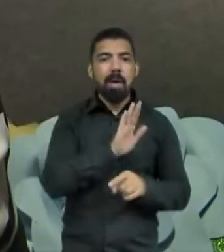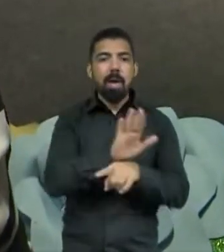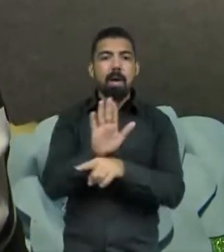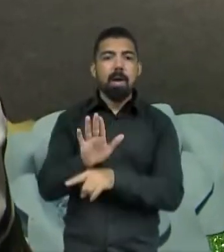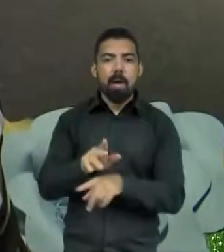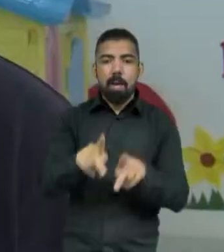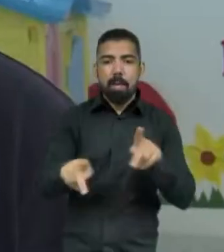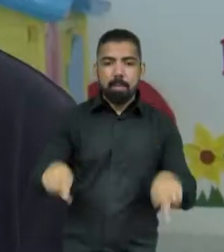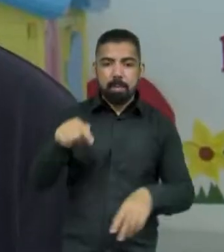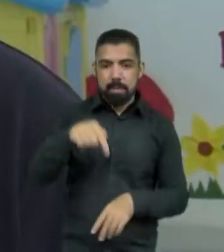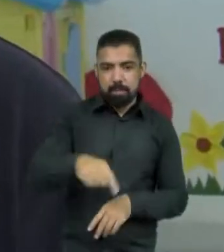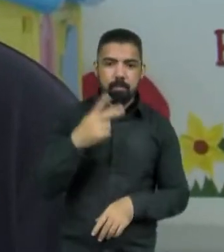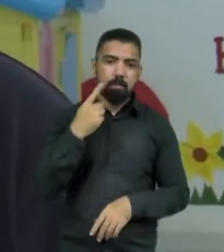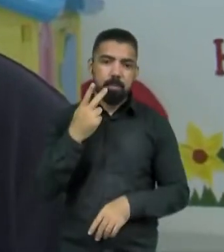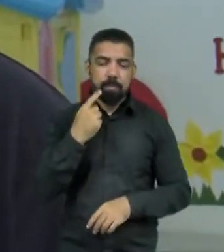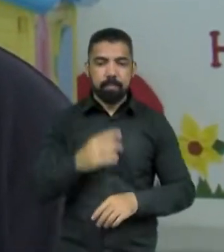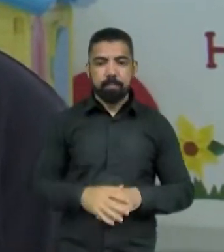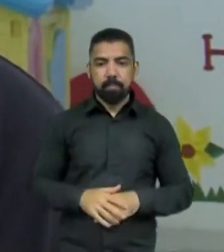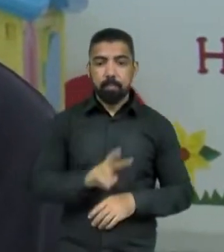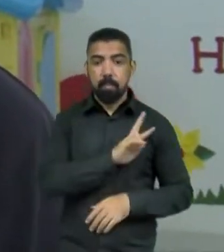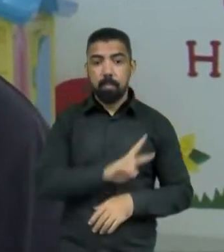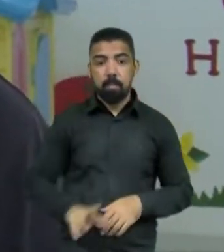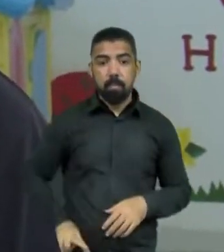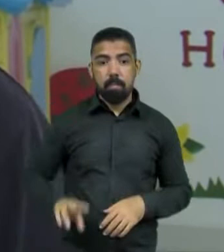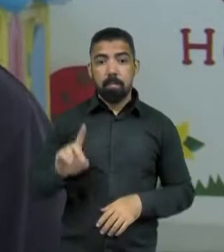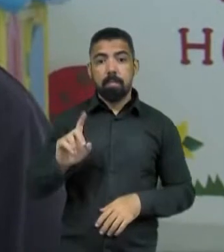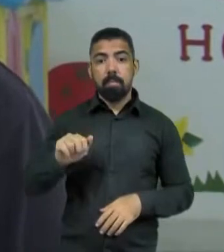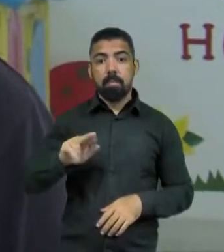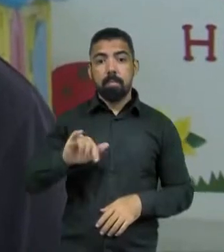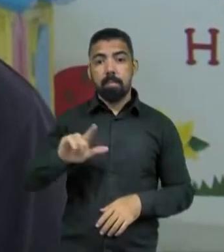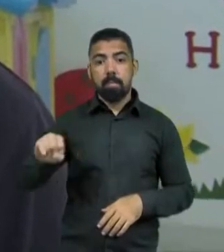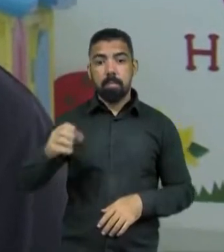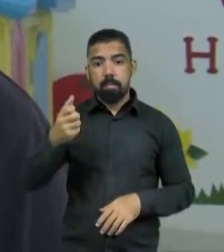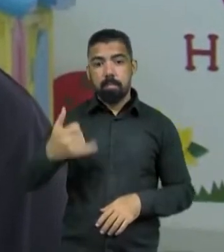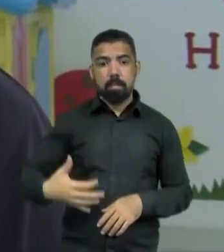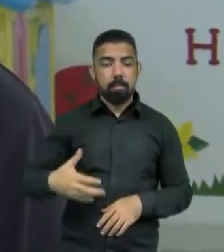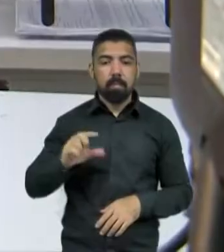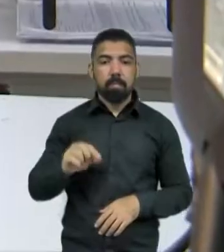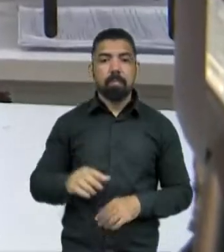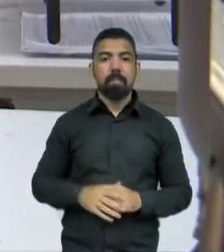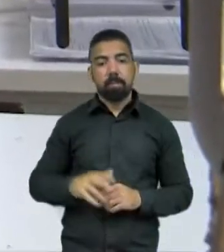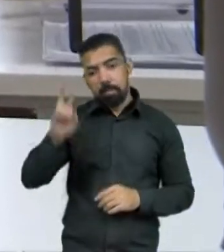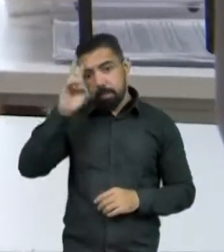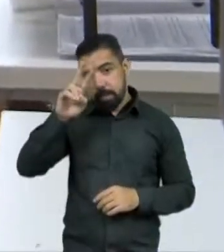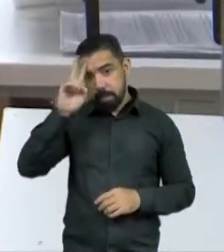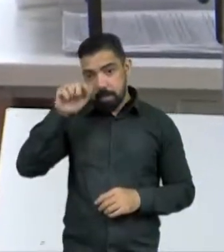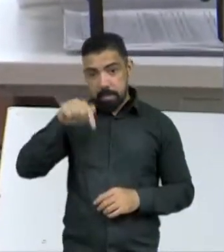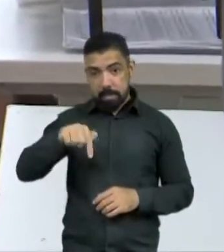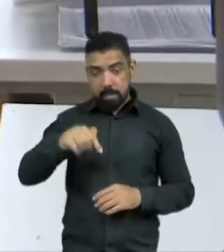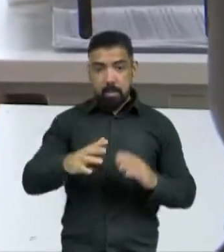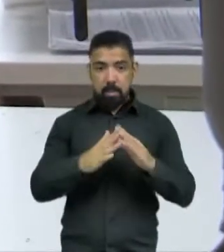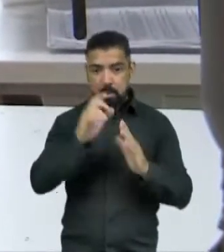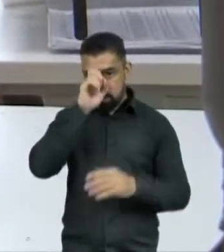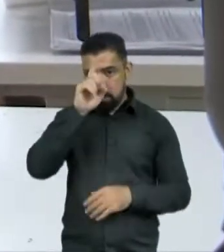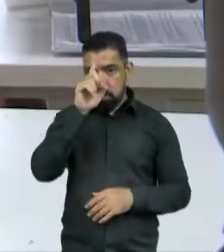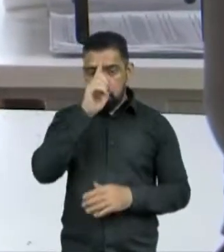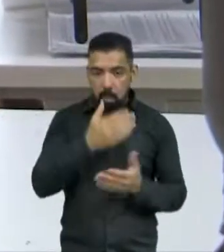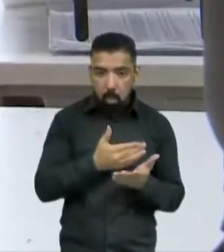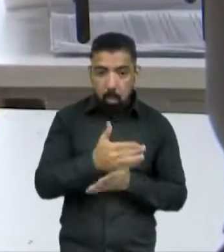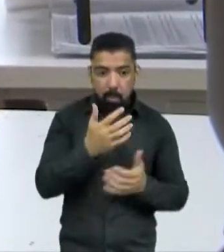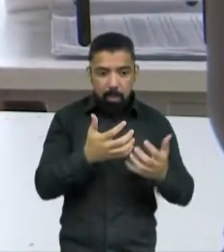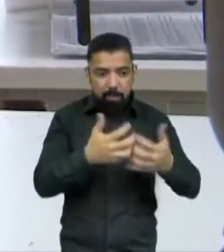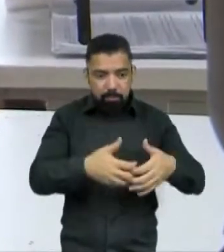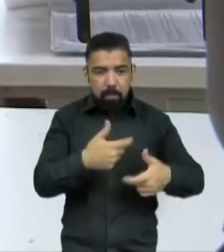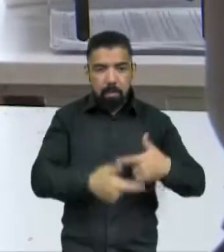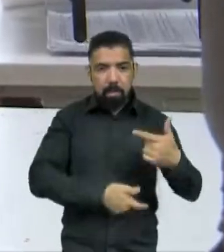pediátrica de Fortaleza. O vereador Danilo Ribeiro lembra que o hospital começou a funcionar durante uma das fases críticas da pandemia